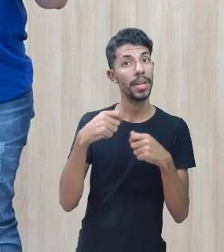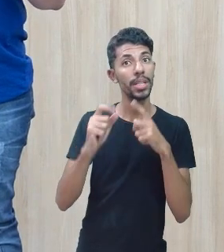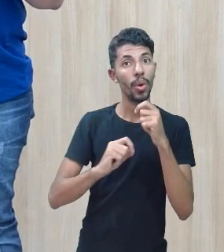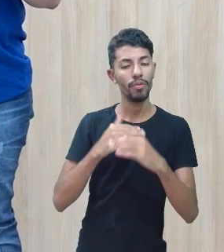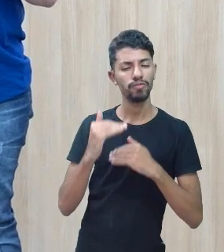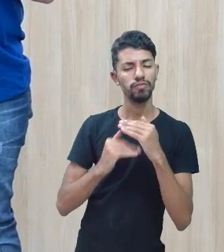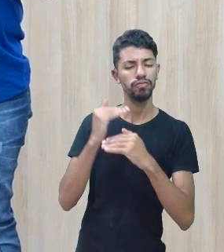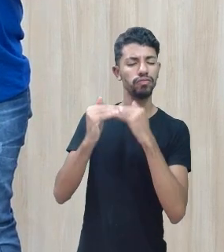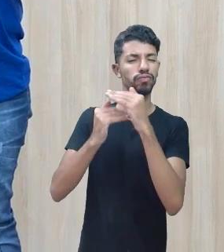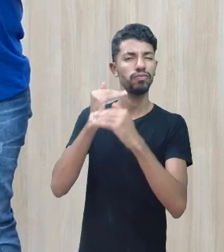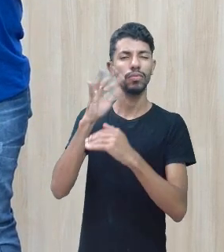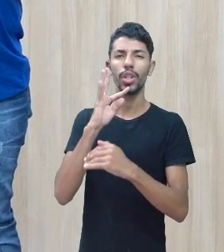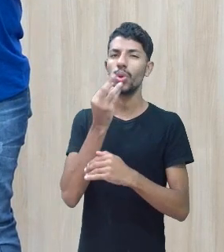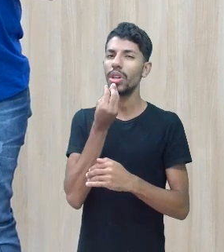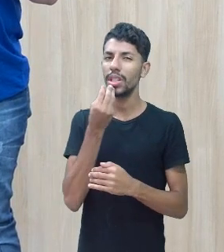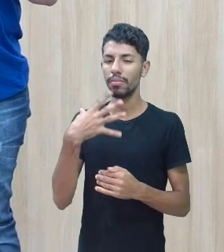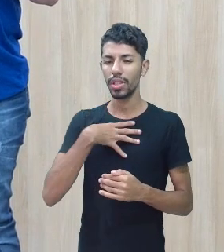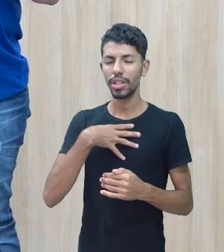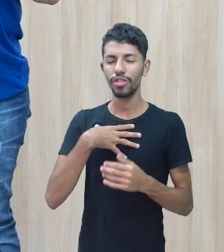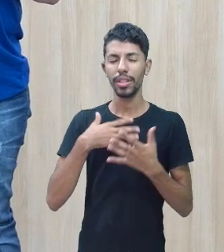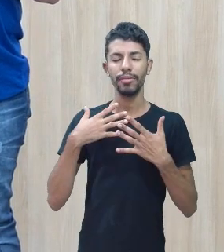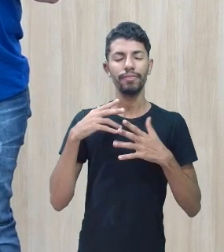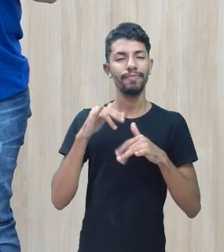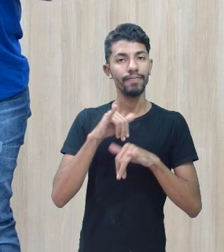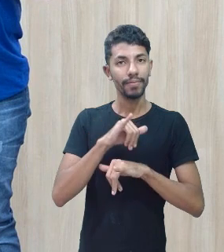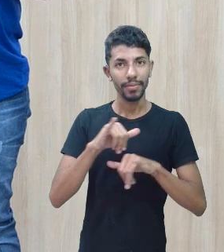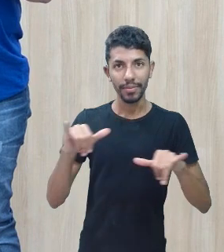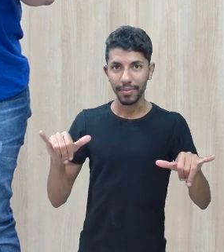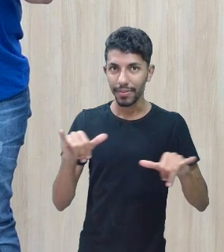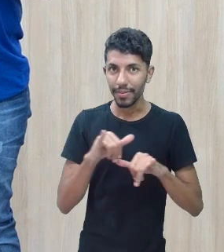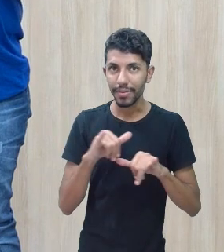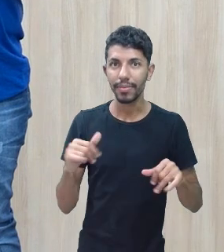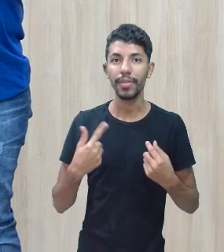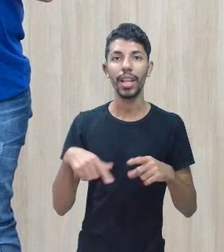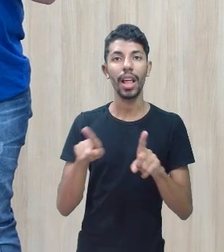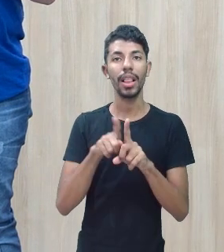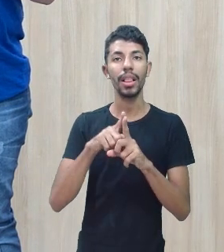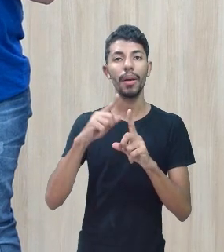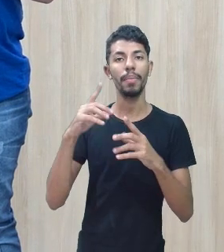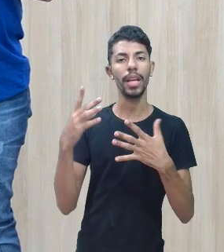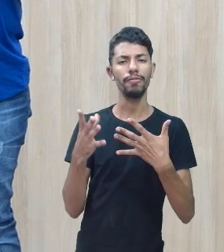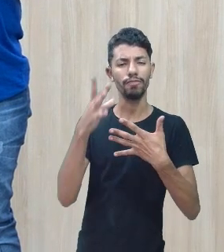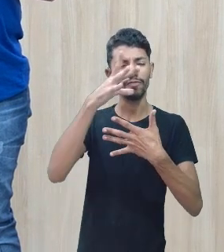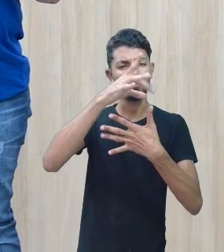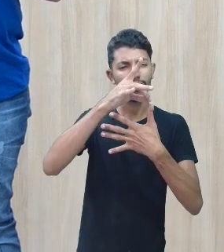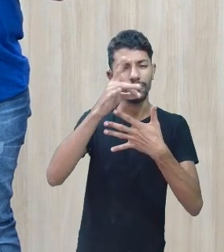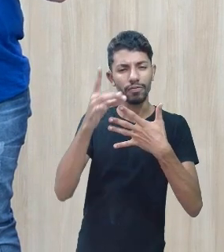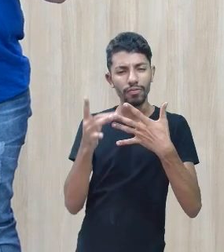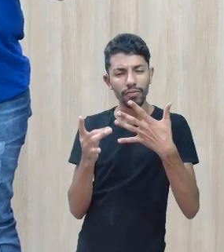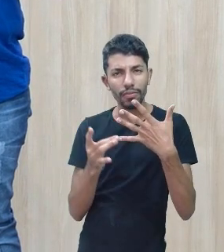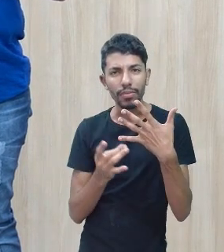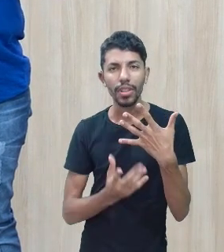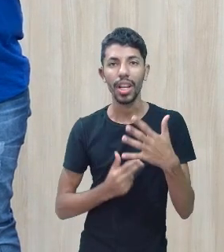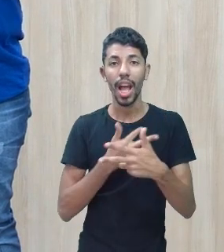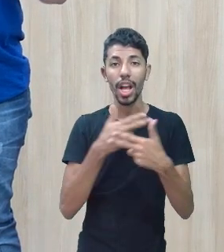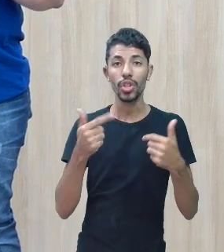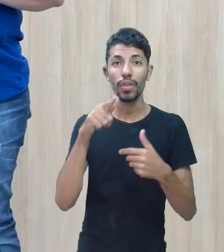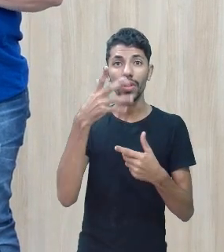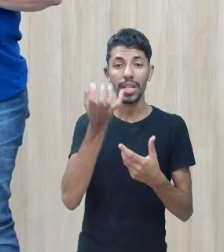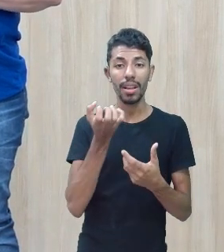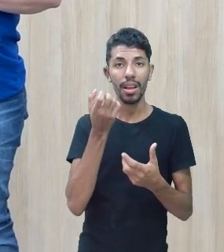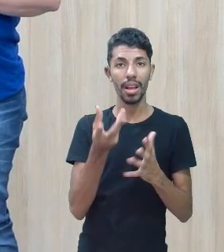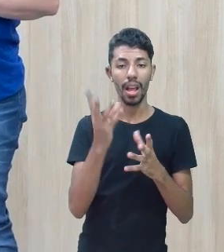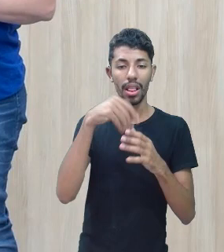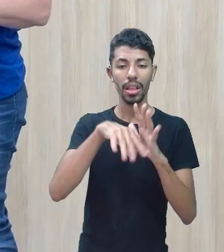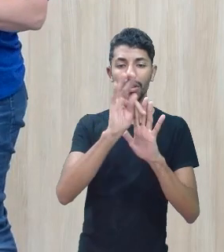conhecimento de forma tranquila e coloque com detalhe aquilo que você quer que esteja no